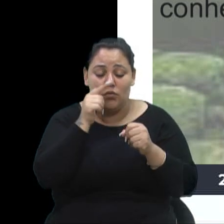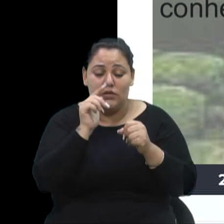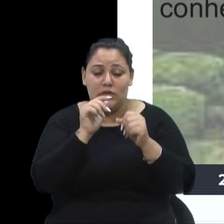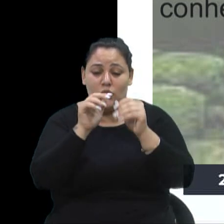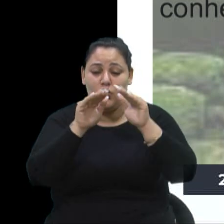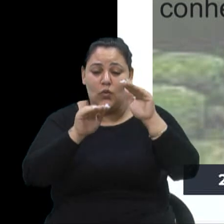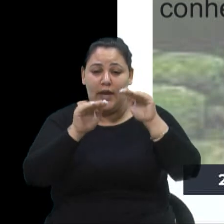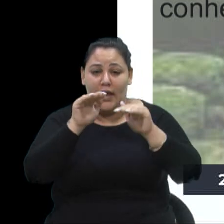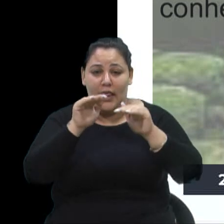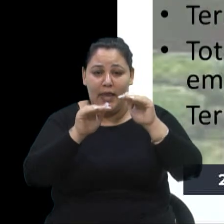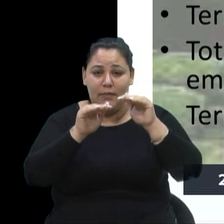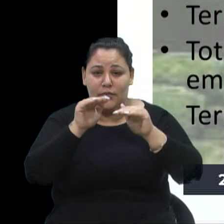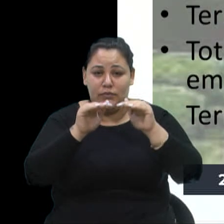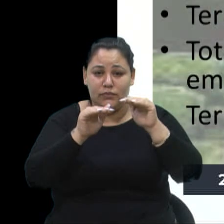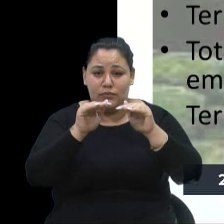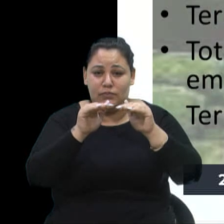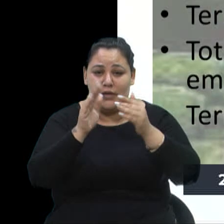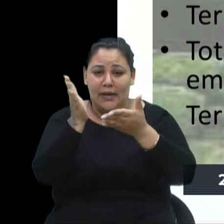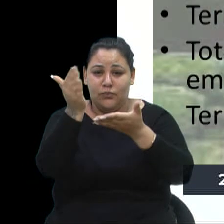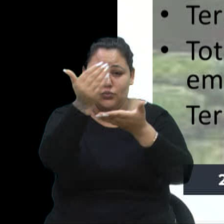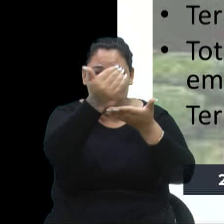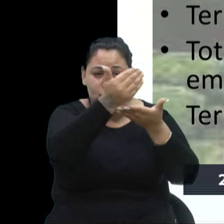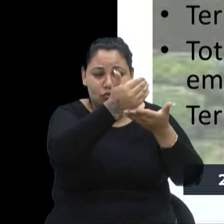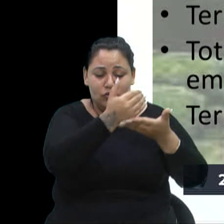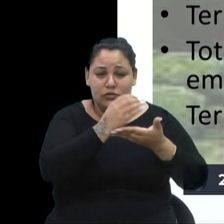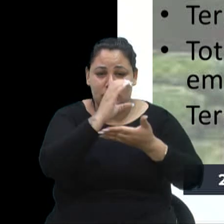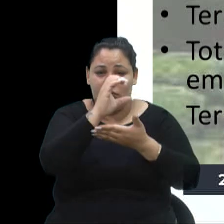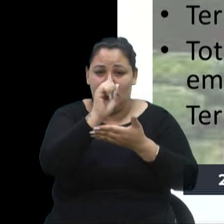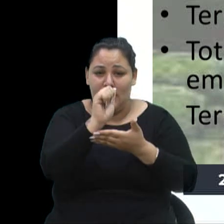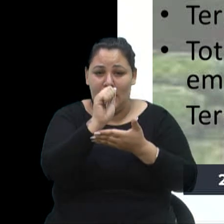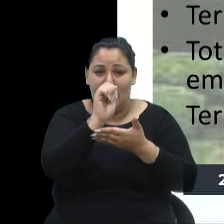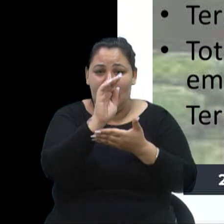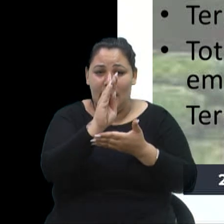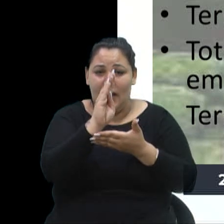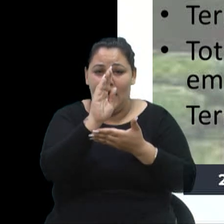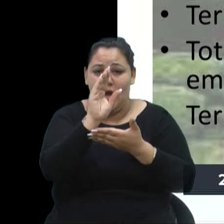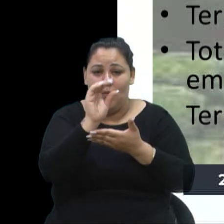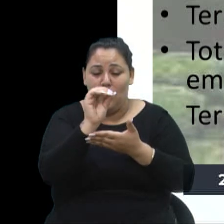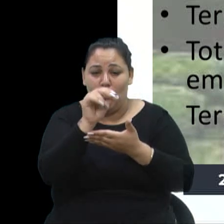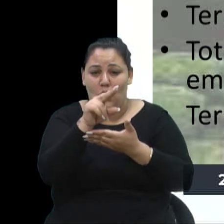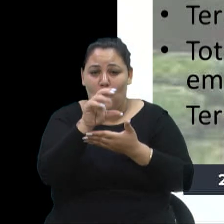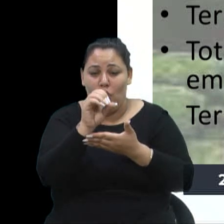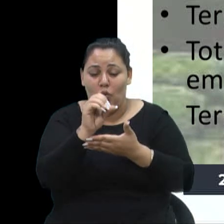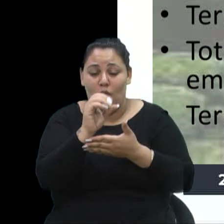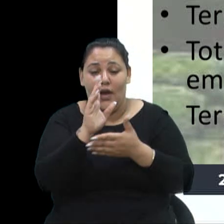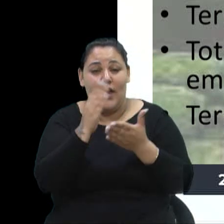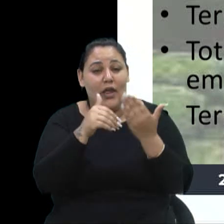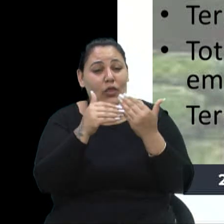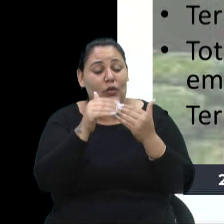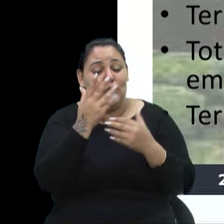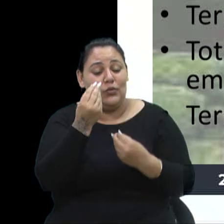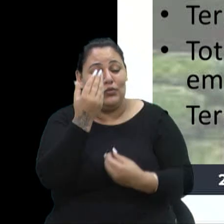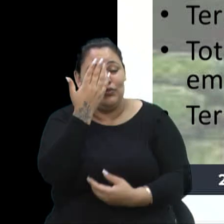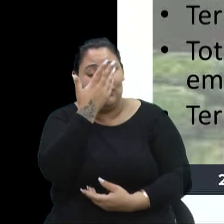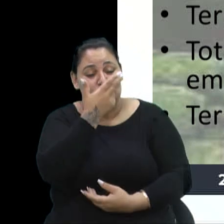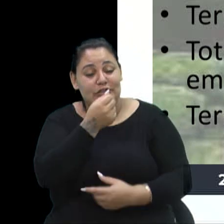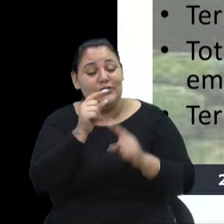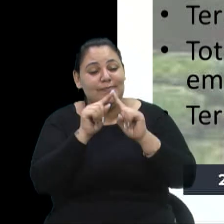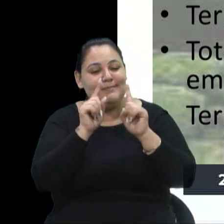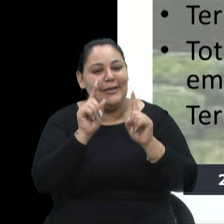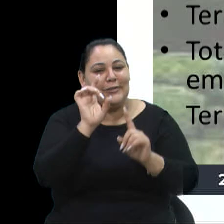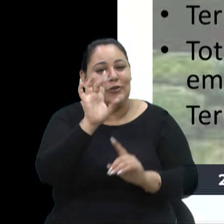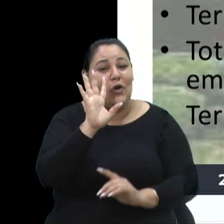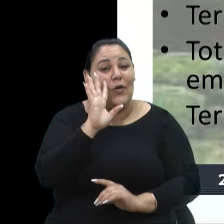conhecido como remoção de carbono. Isso tudo é muito bonito, mas isso de nada vale se não realmente acontecer